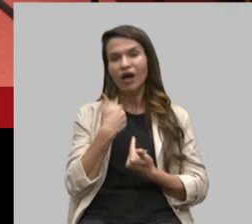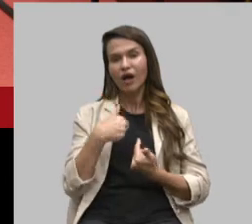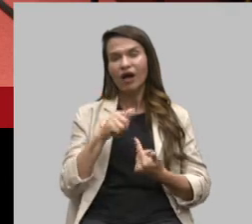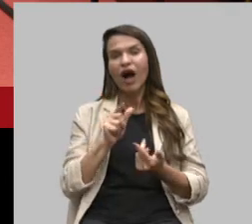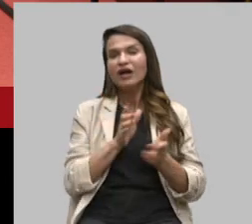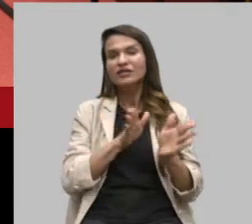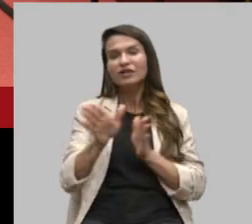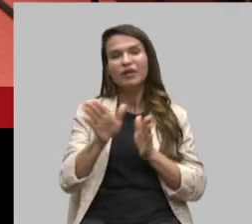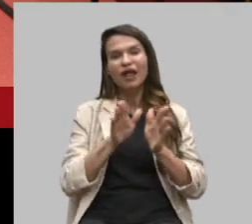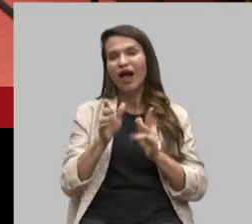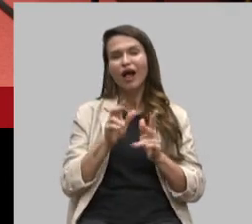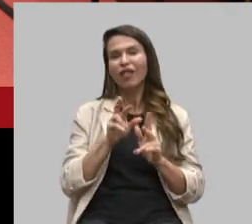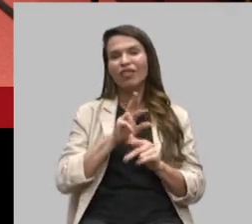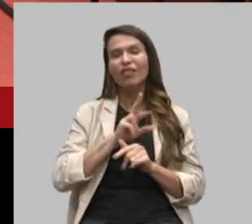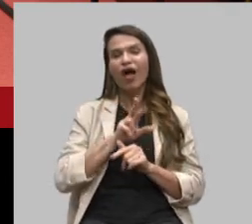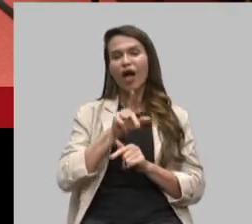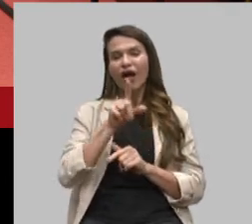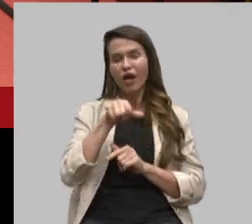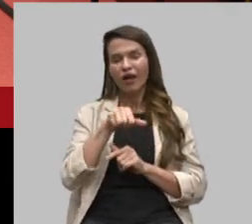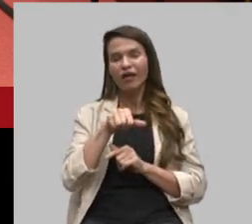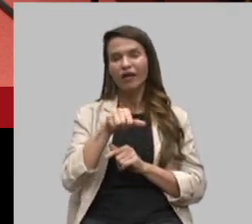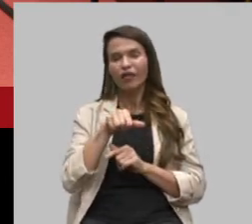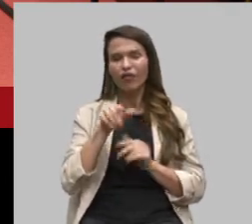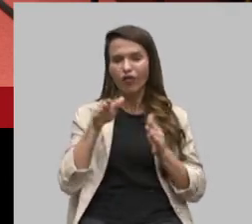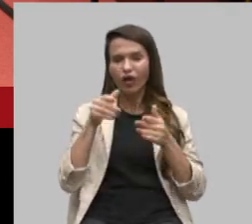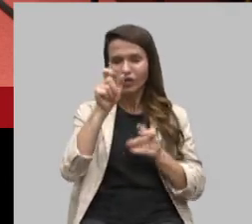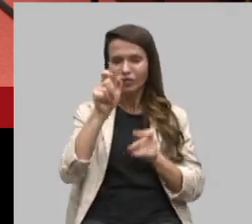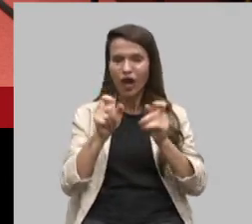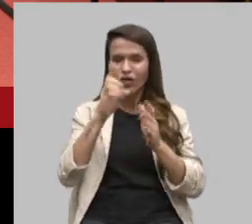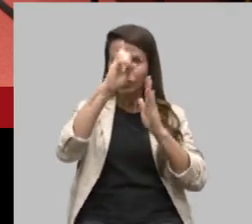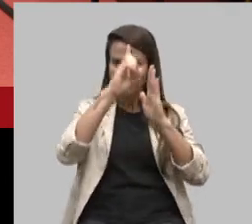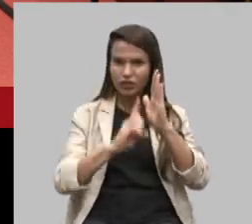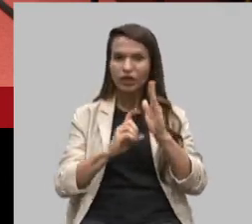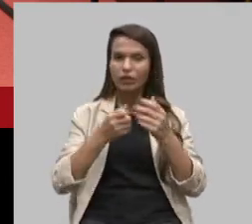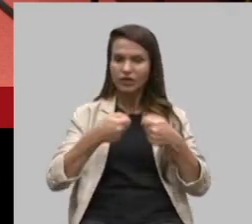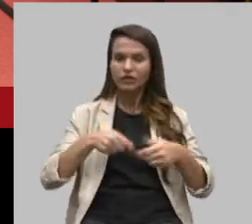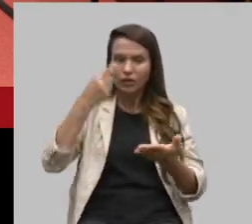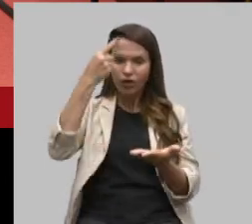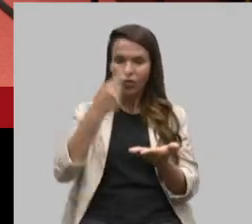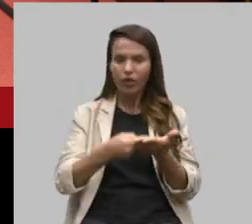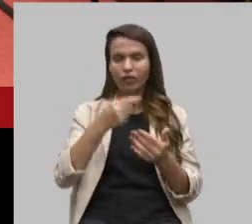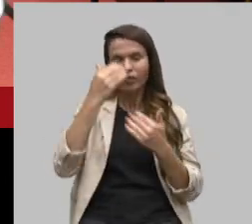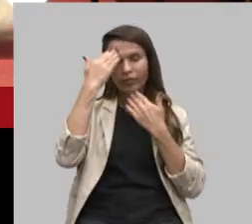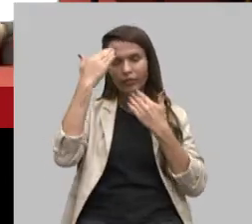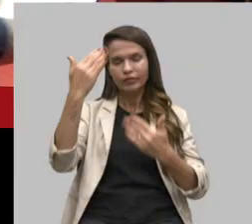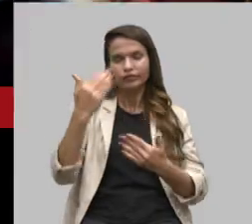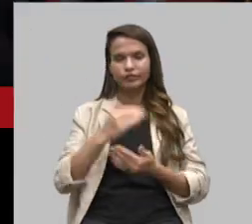um luxo acessibilidade PR as pessoas é um direito e deve ser cumprido Muito